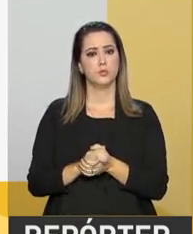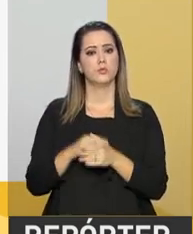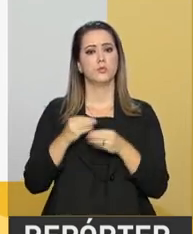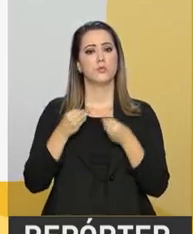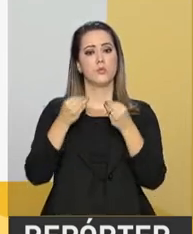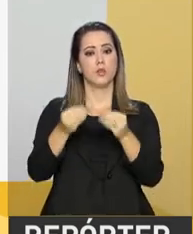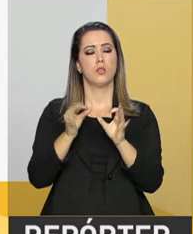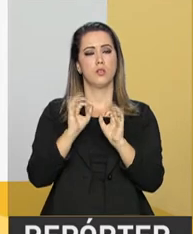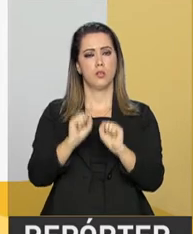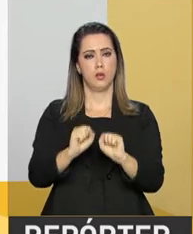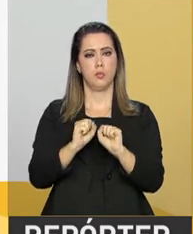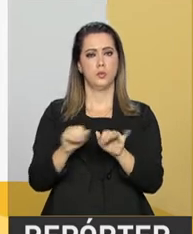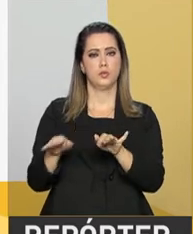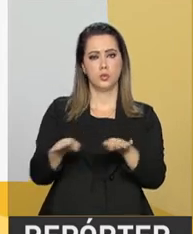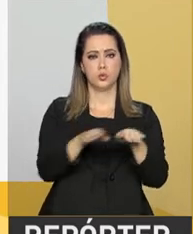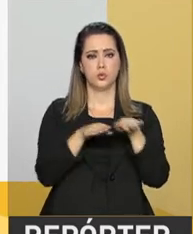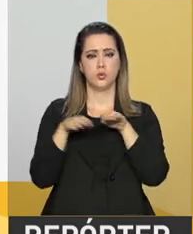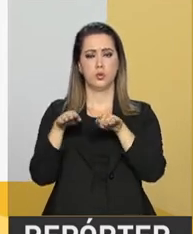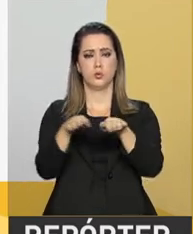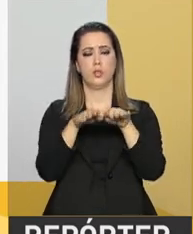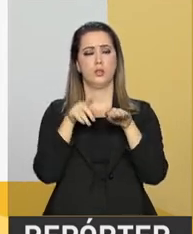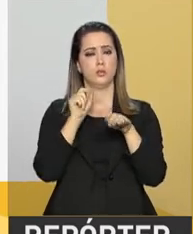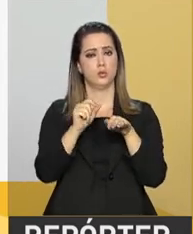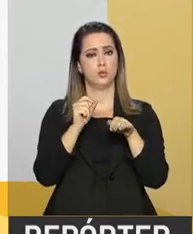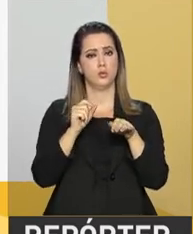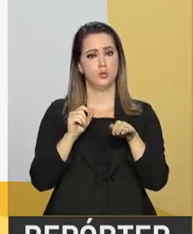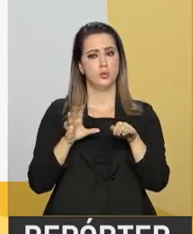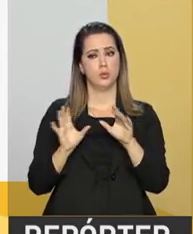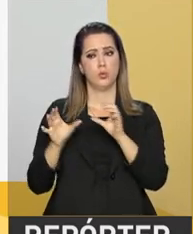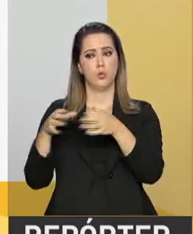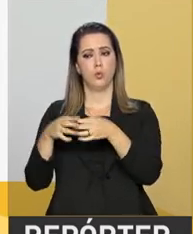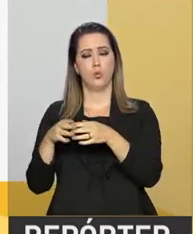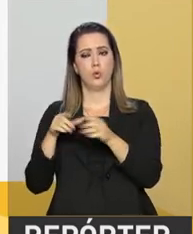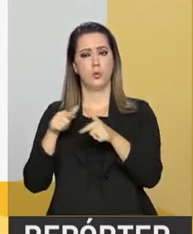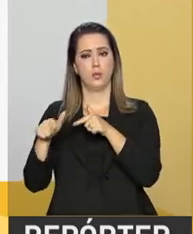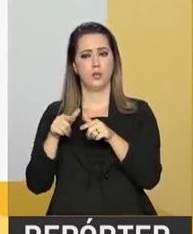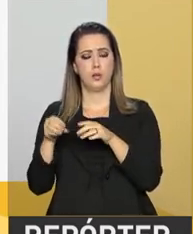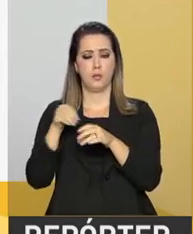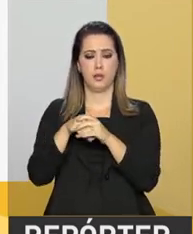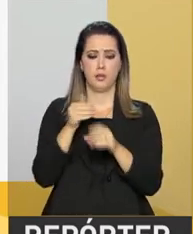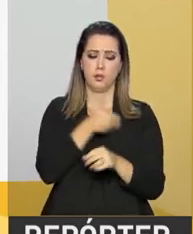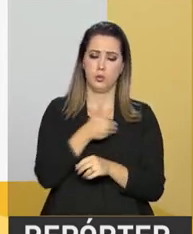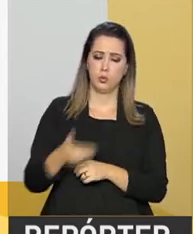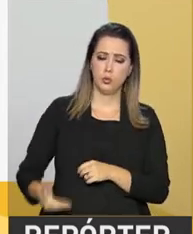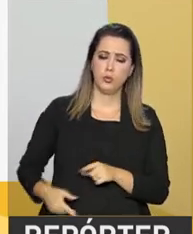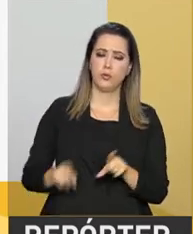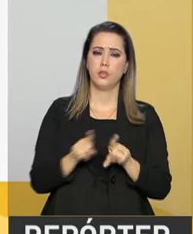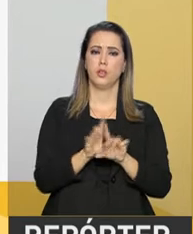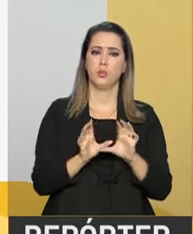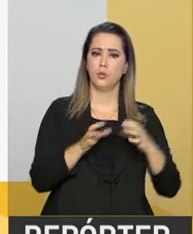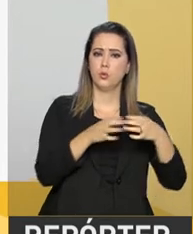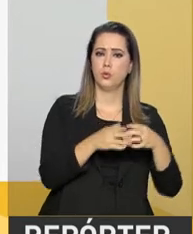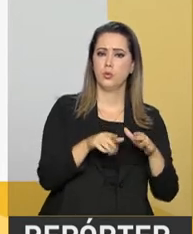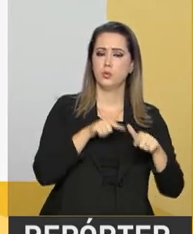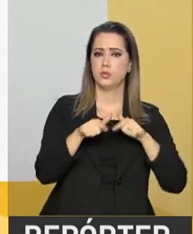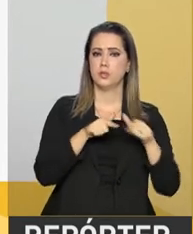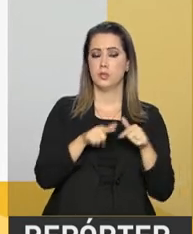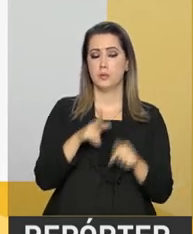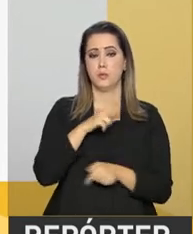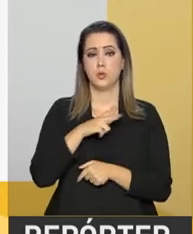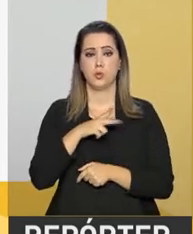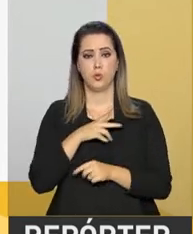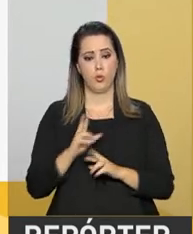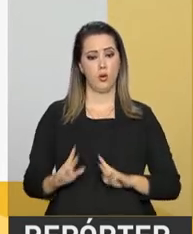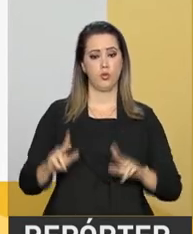estabelece uma maior igualdade entre não só as diversas faixas de renda, mas entre aqueles que